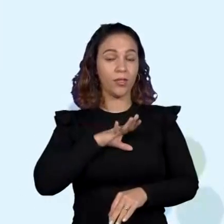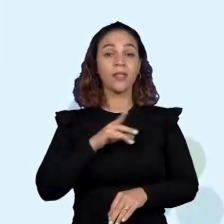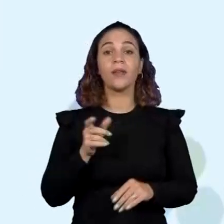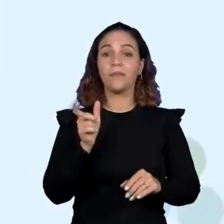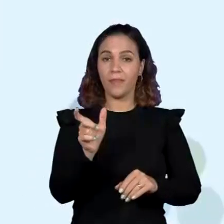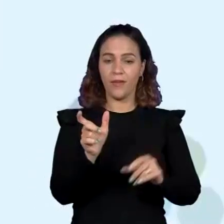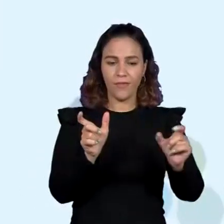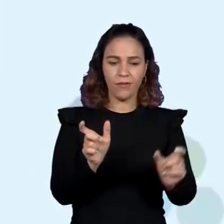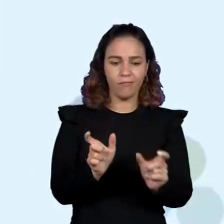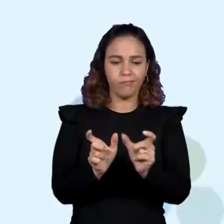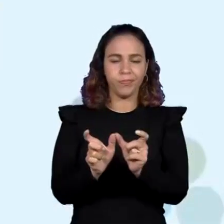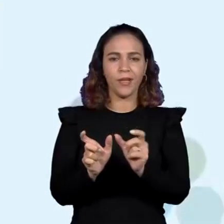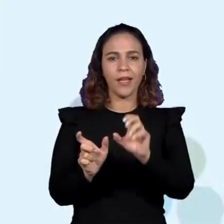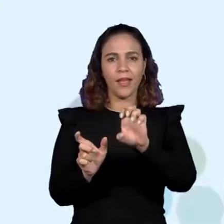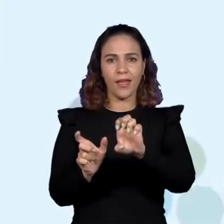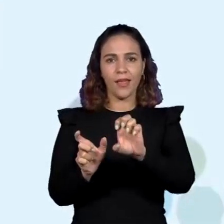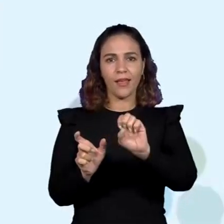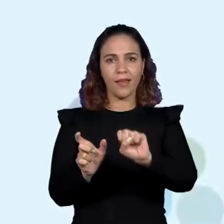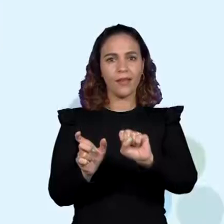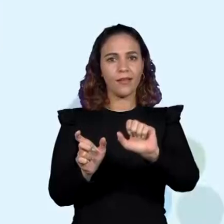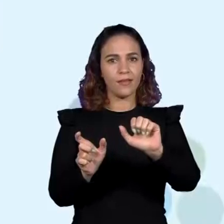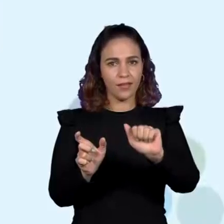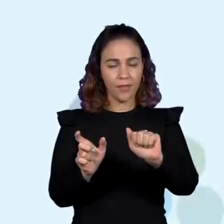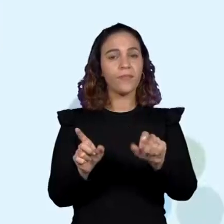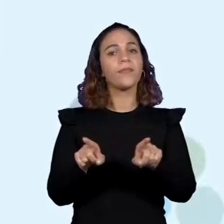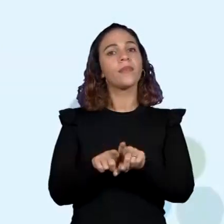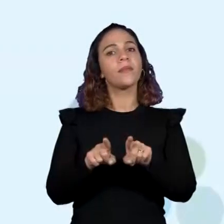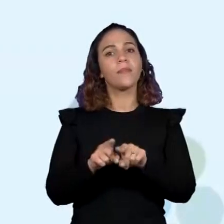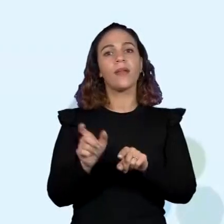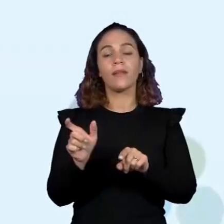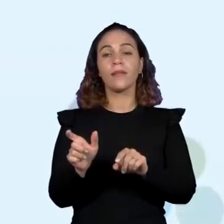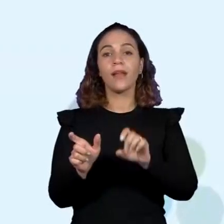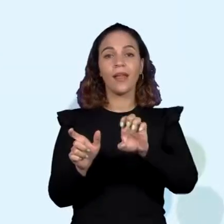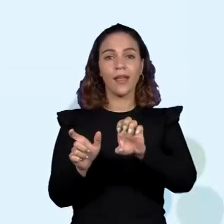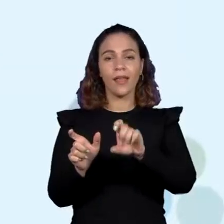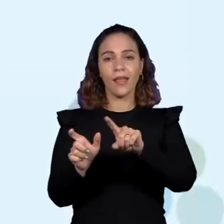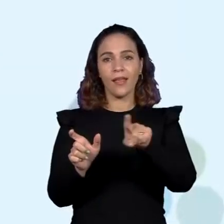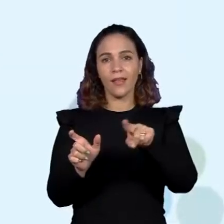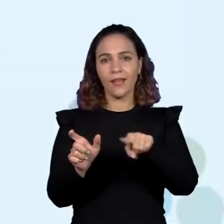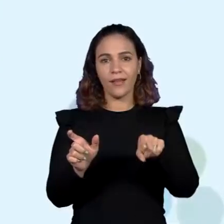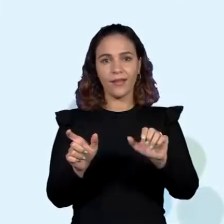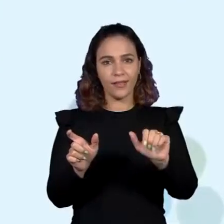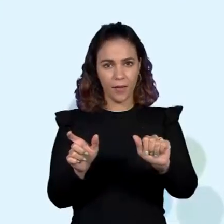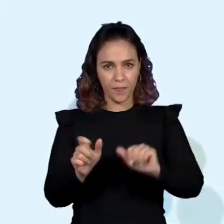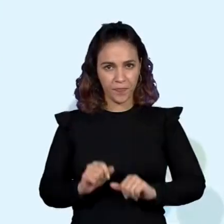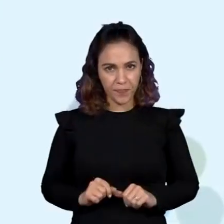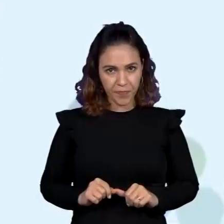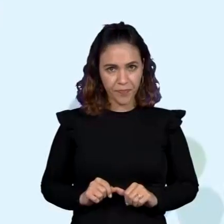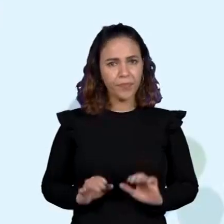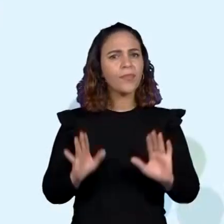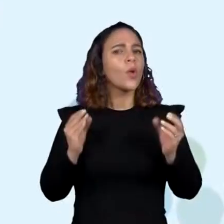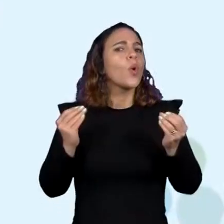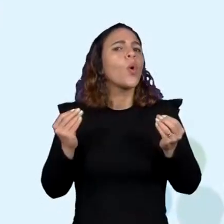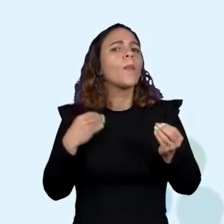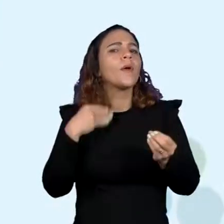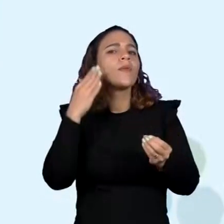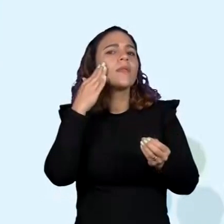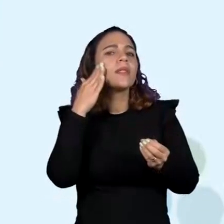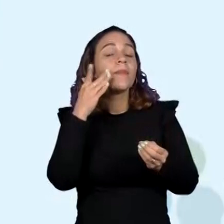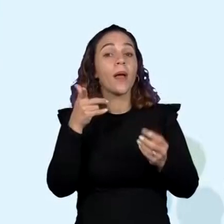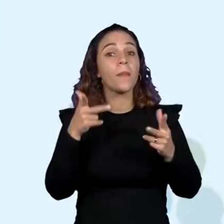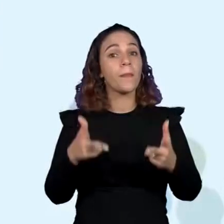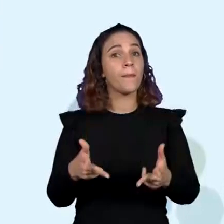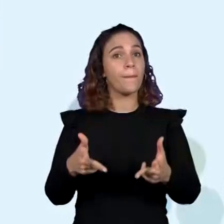em ESA, ESA e ESA, EZA, observando a relação